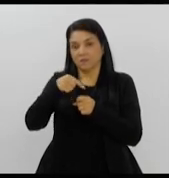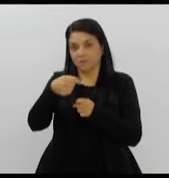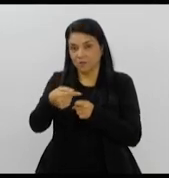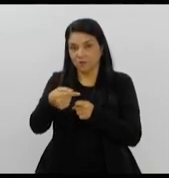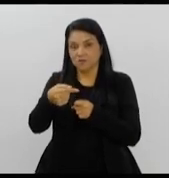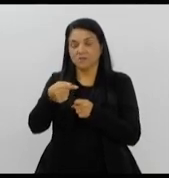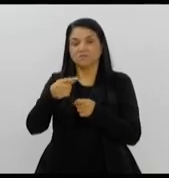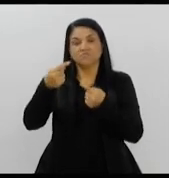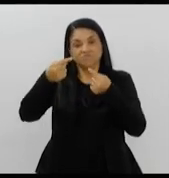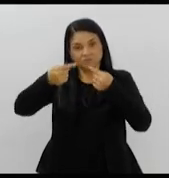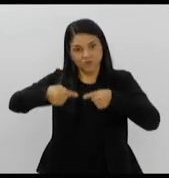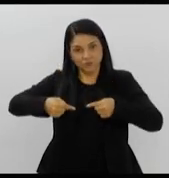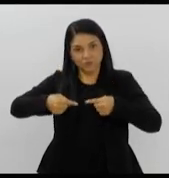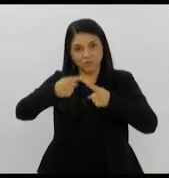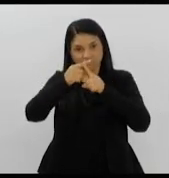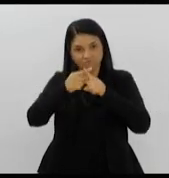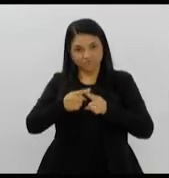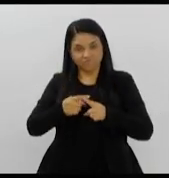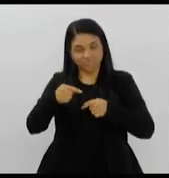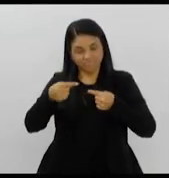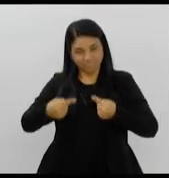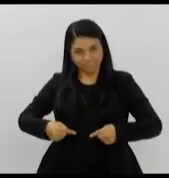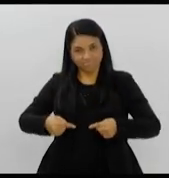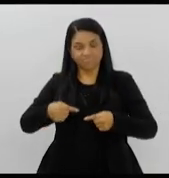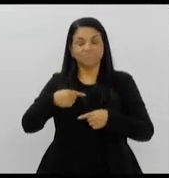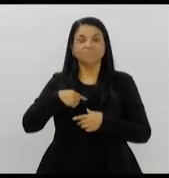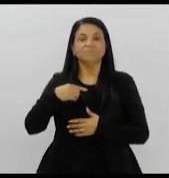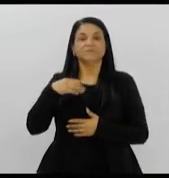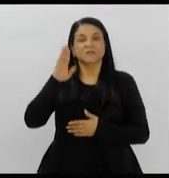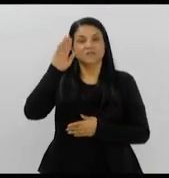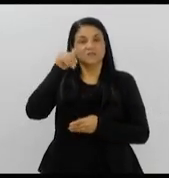disputei a eleição para governador do estado,